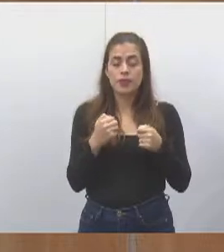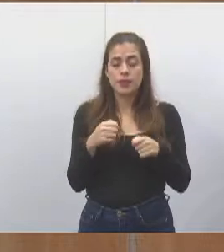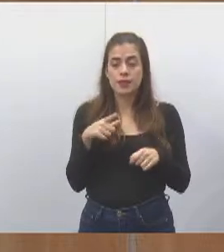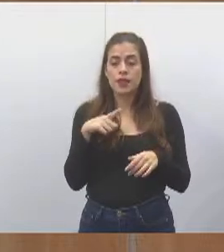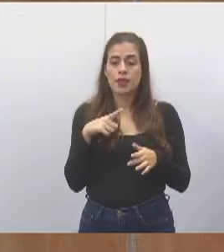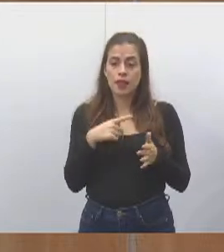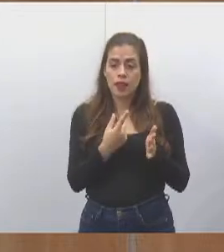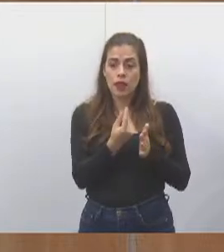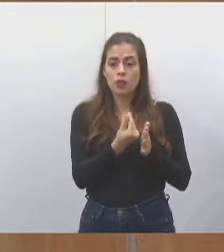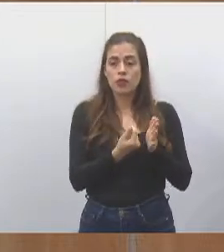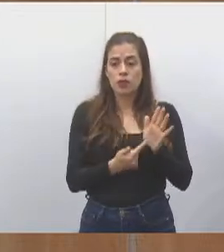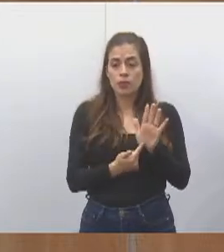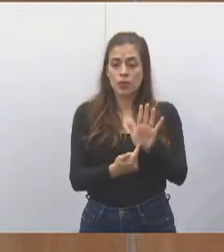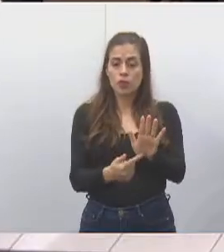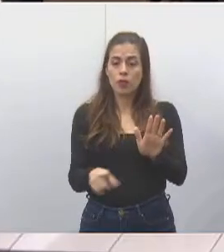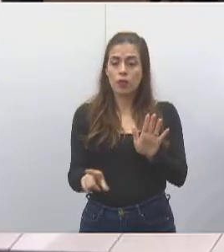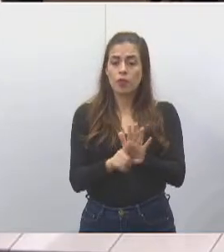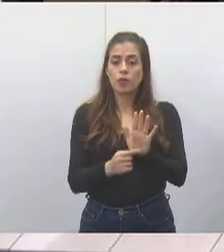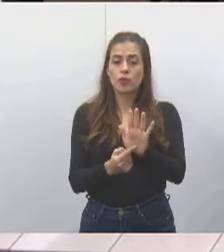nesse orçamento.